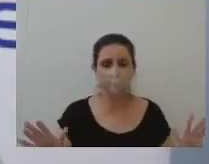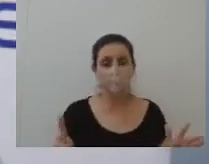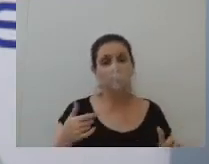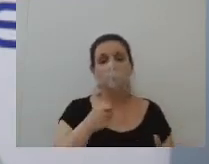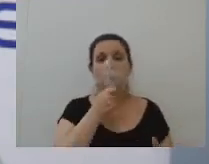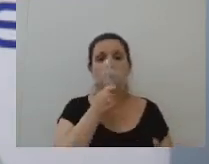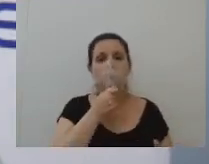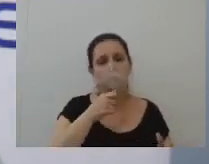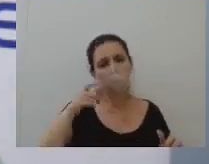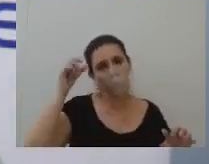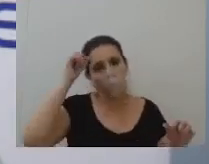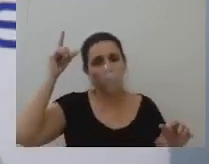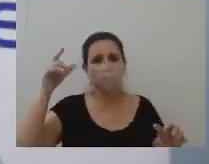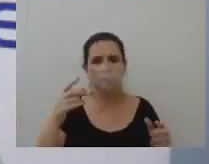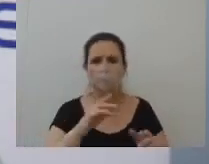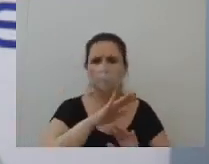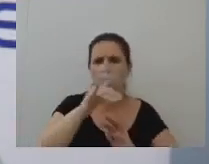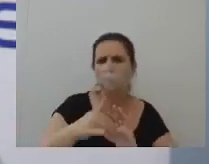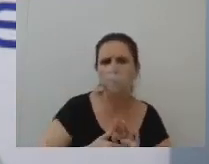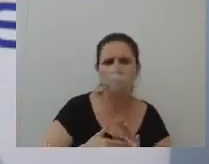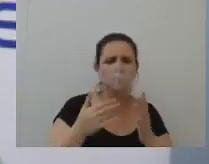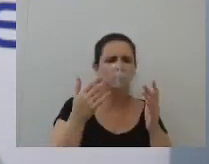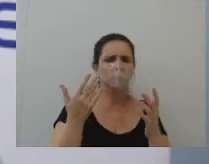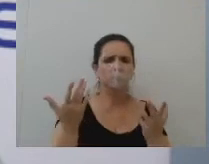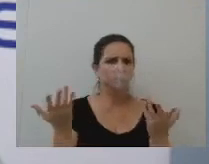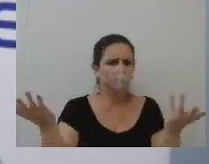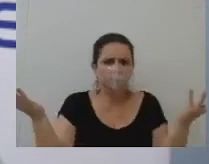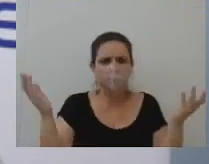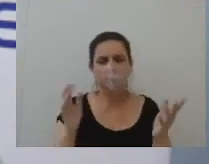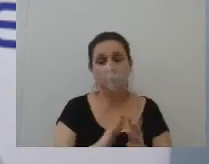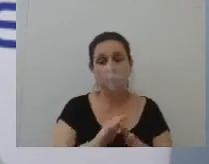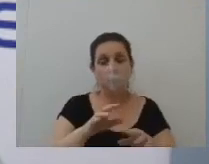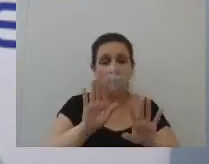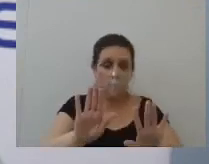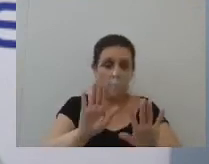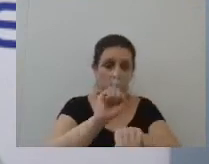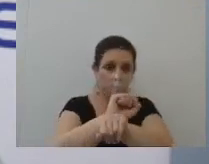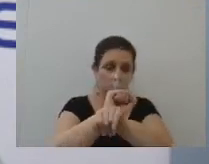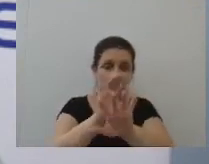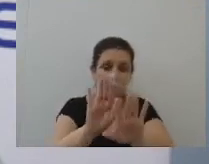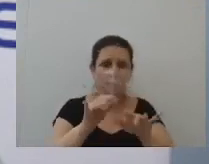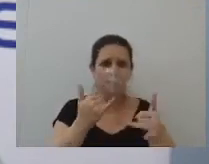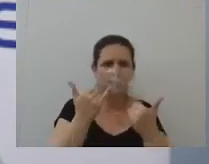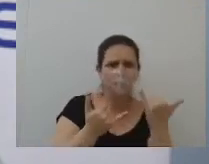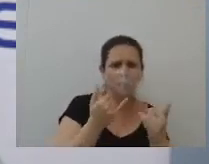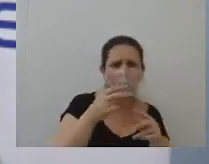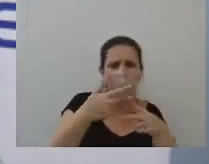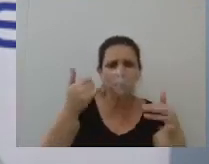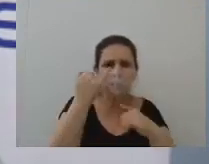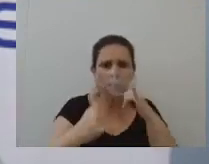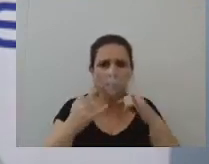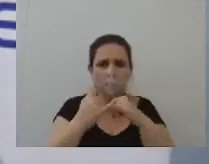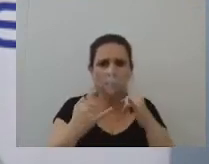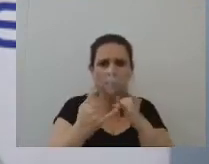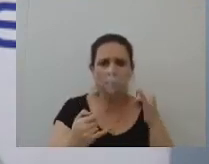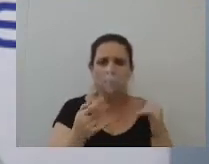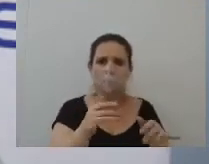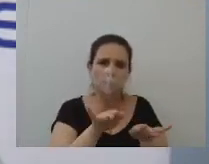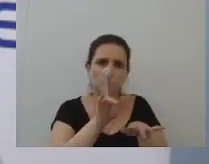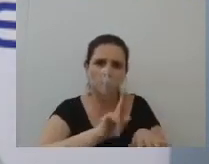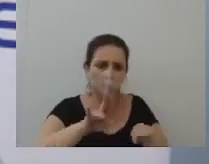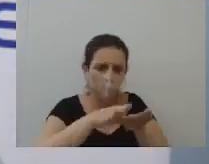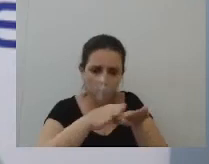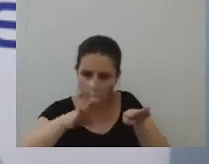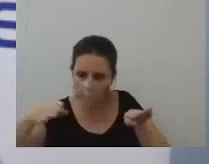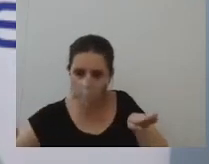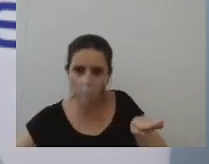ideia completa de toda a natureza. Então, por enquanto, a gente vai brincando, mas são coisas parecidas. O que você usa em ondas, você vai usar